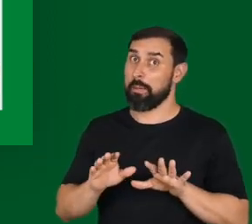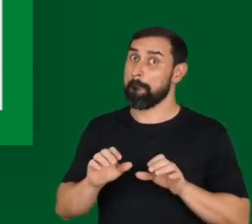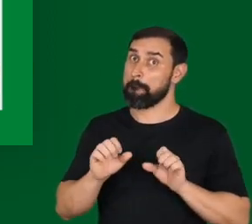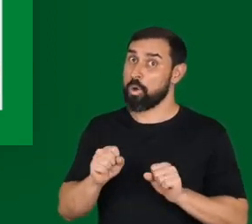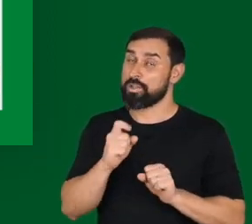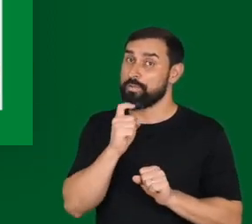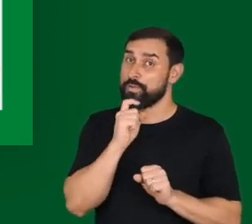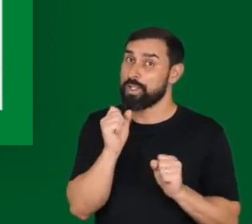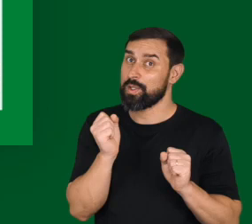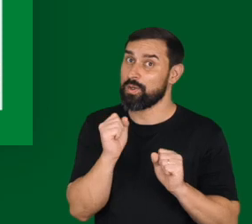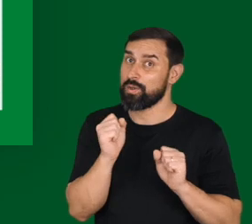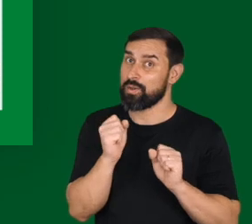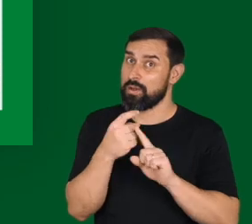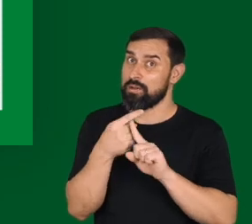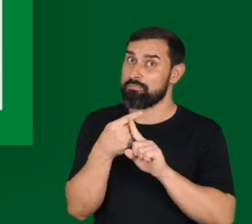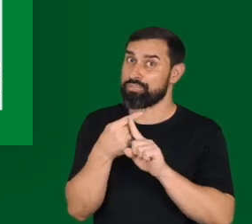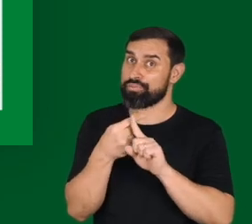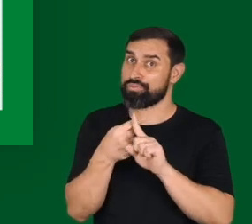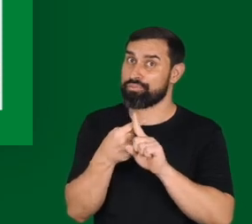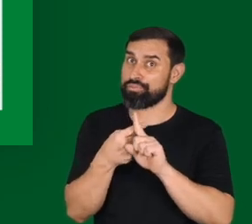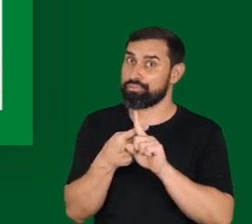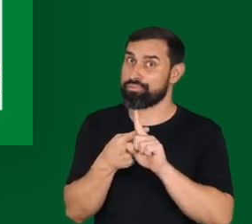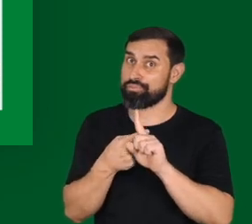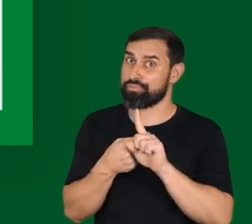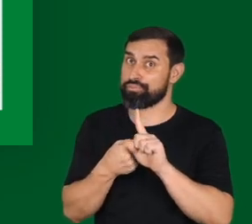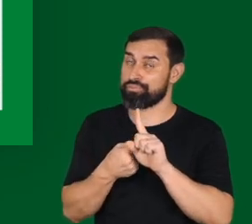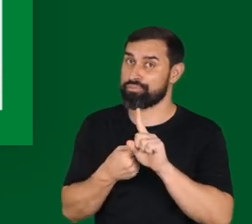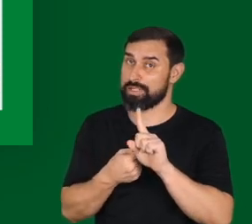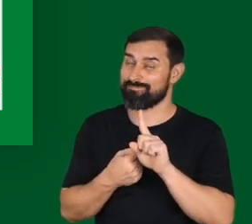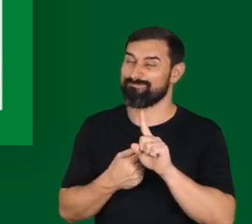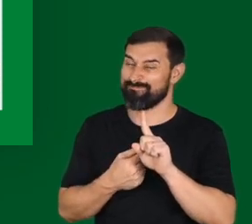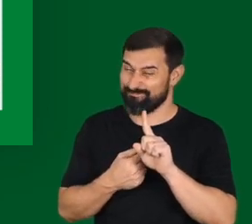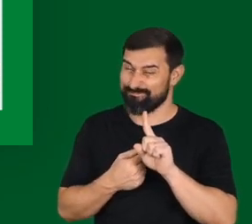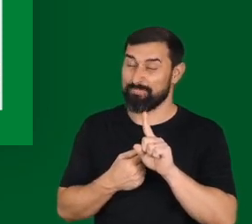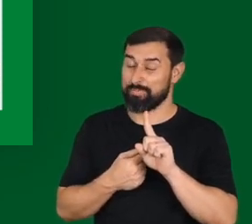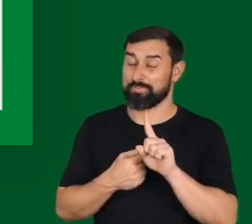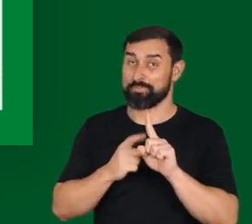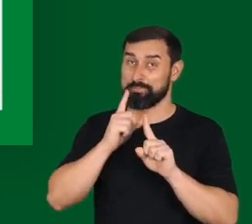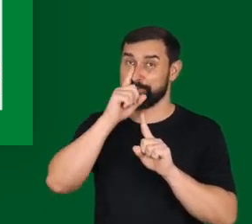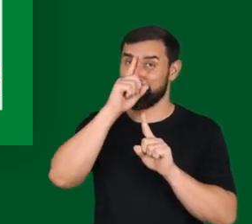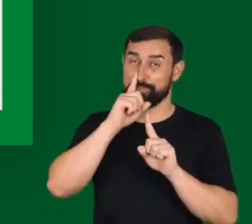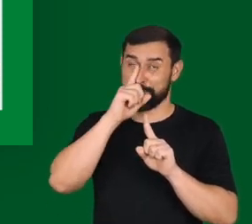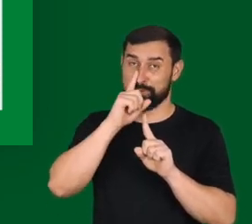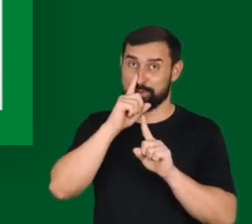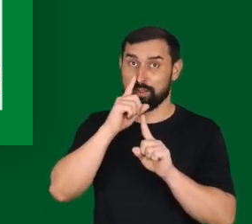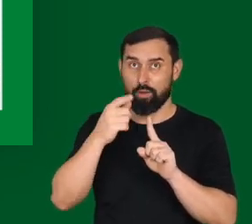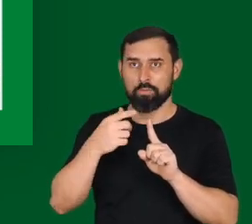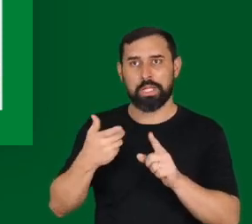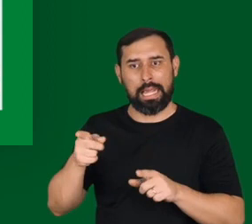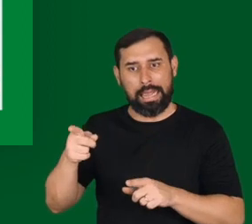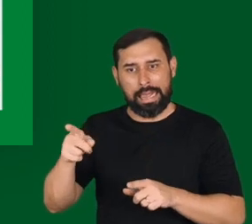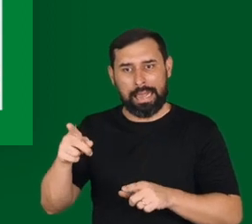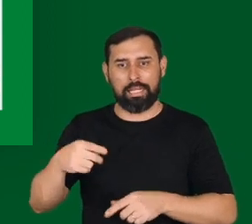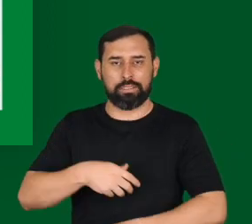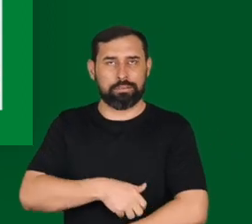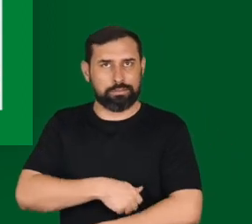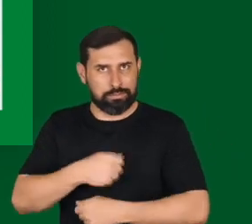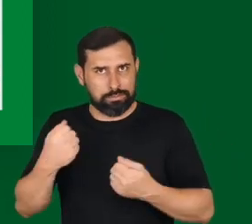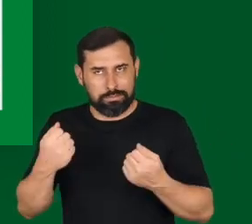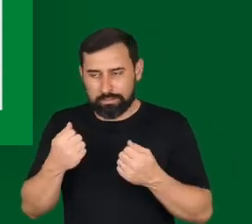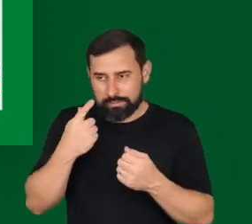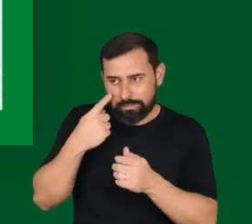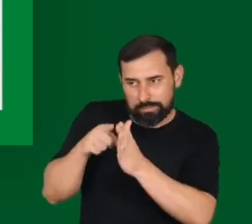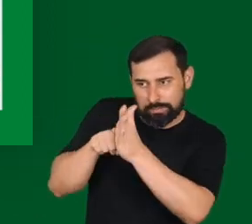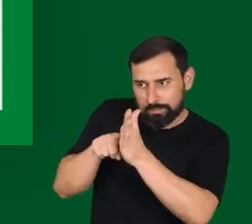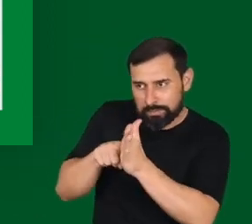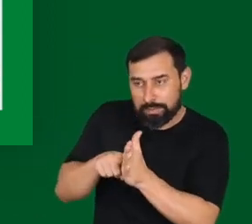de hipotermia. E esse agravamento da hipotermia até evoluindo para uma hipotensão. Então, além de expor a criança, beleza,